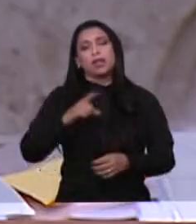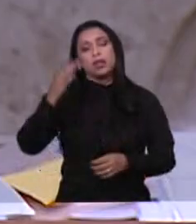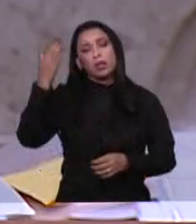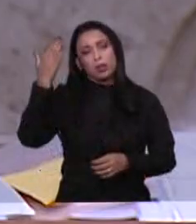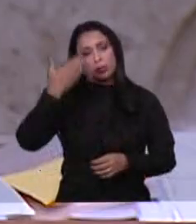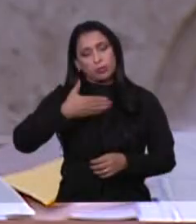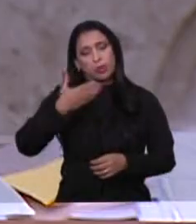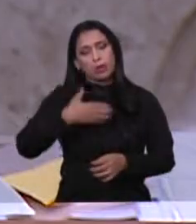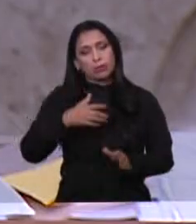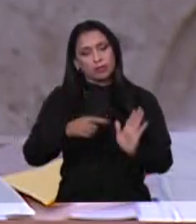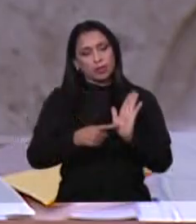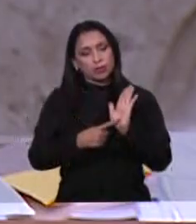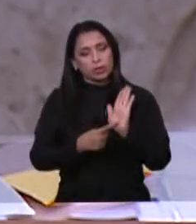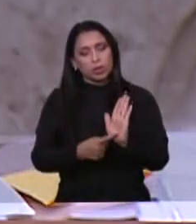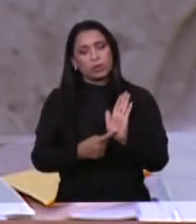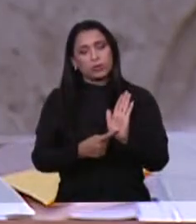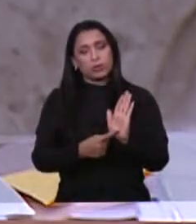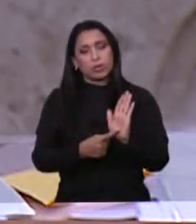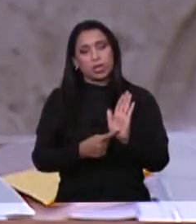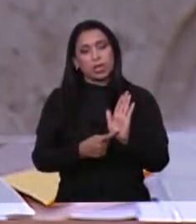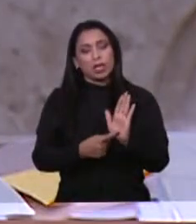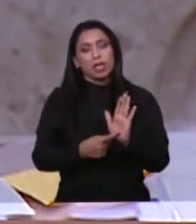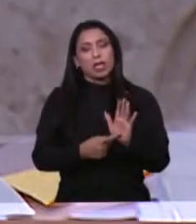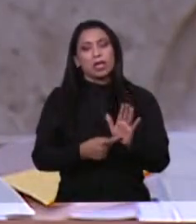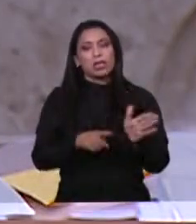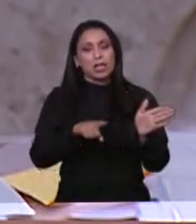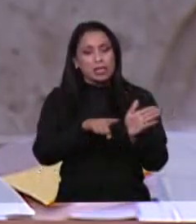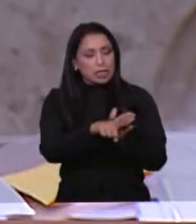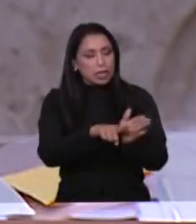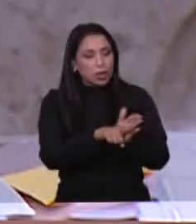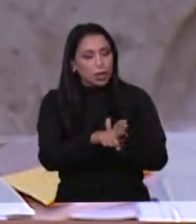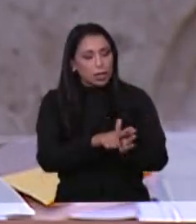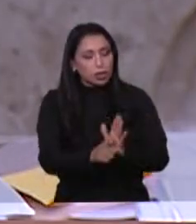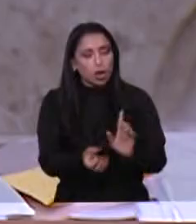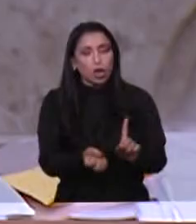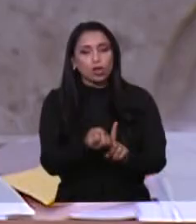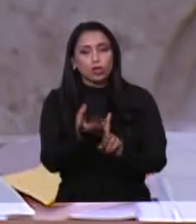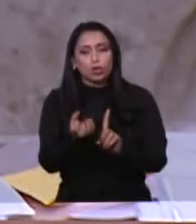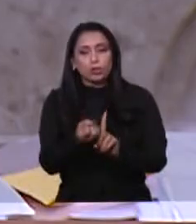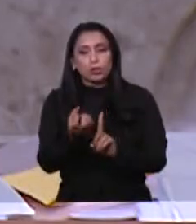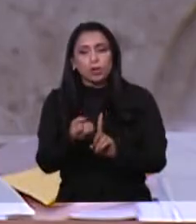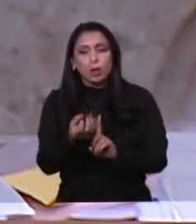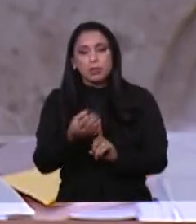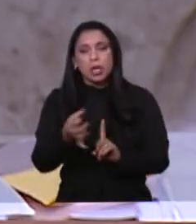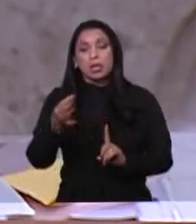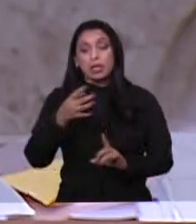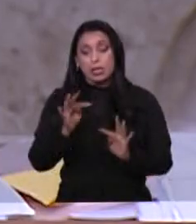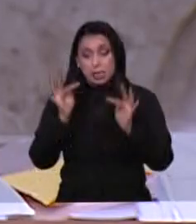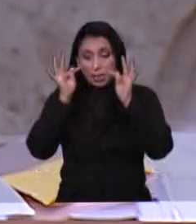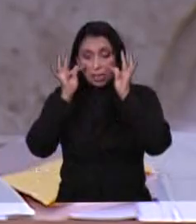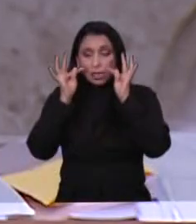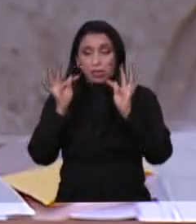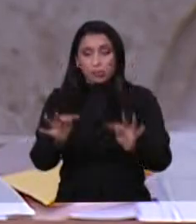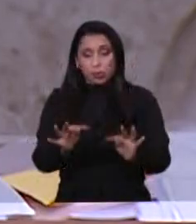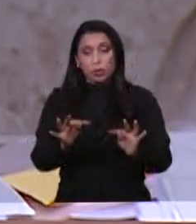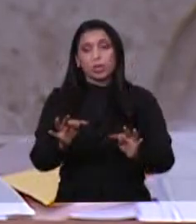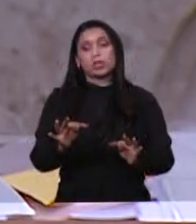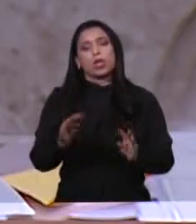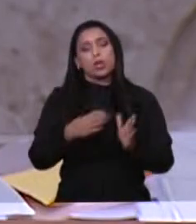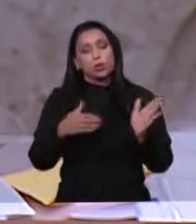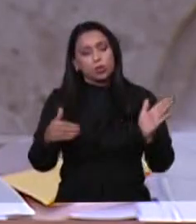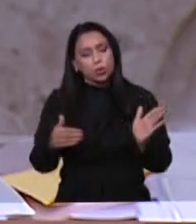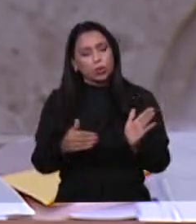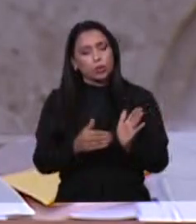comprovado pelo teor do seu interrogatório, pelo depoimento das testemunhas arroladas pelo Ministério